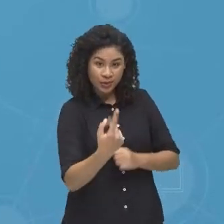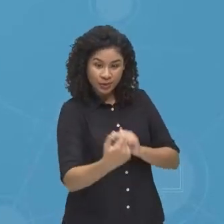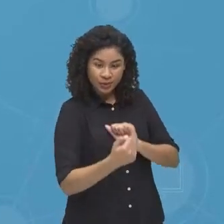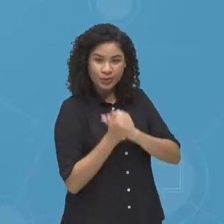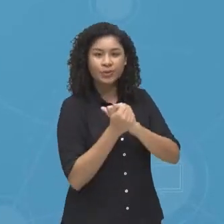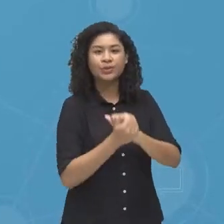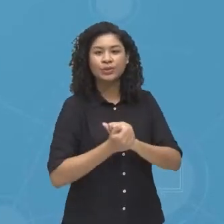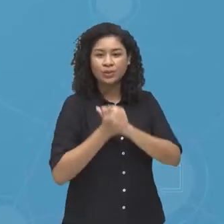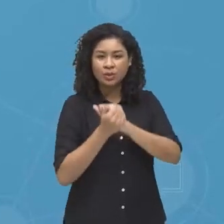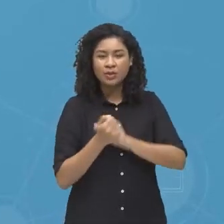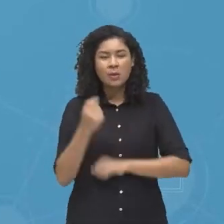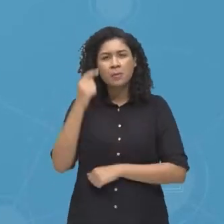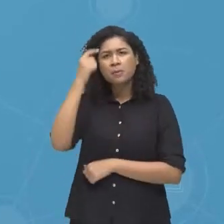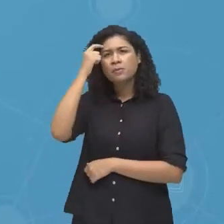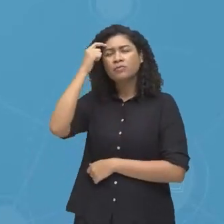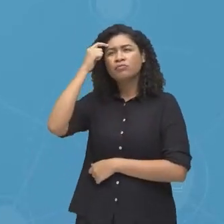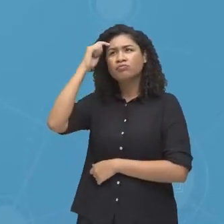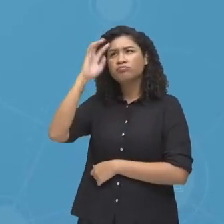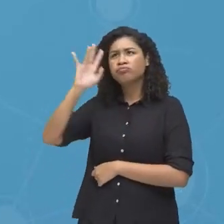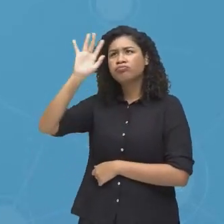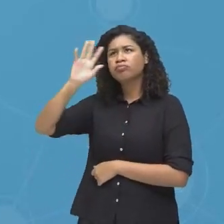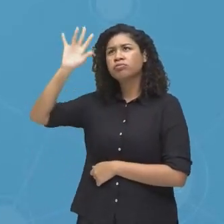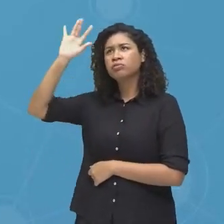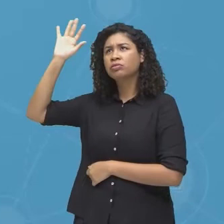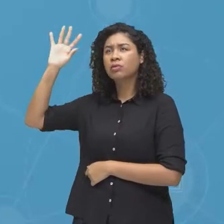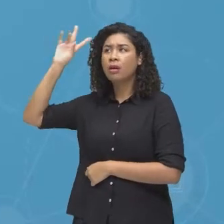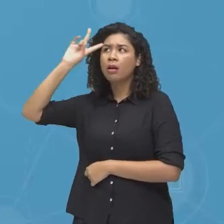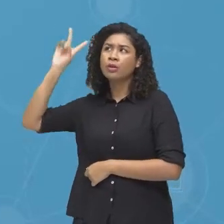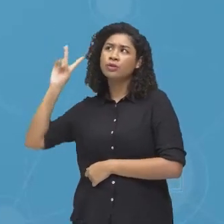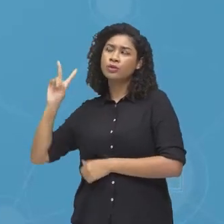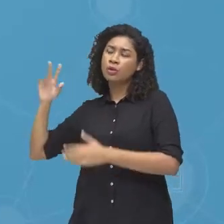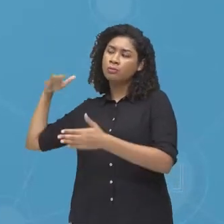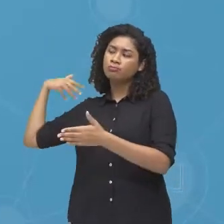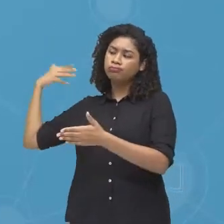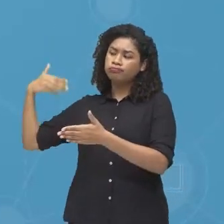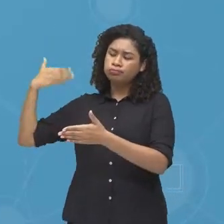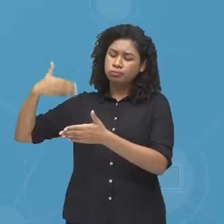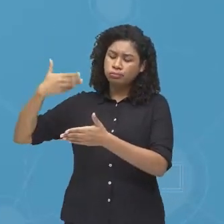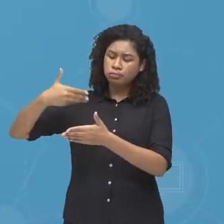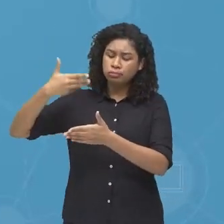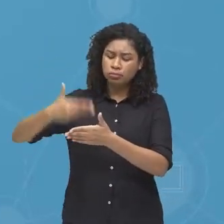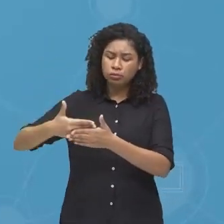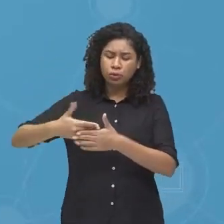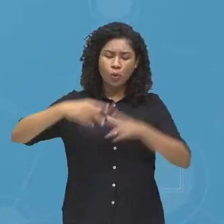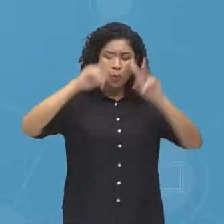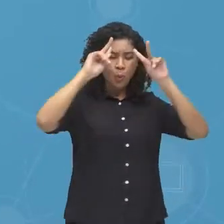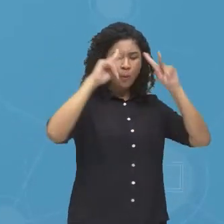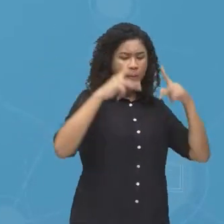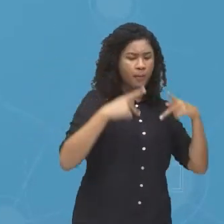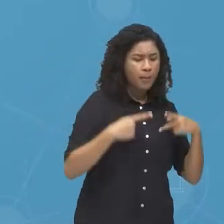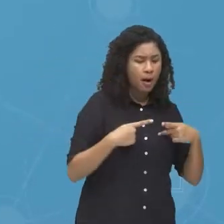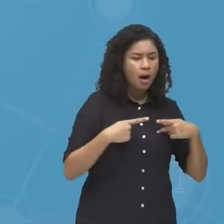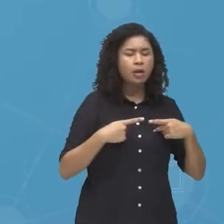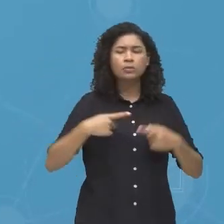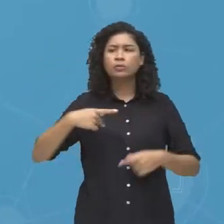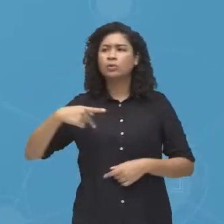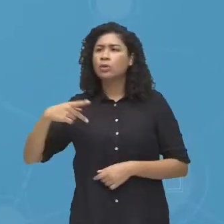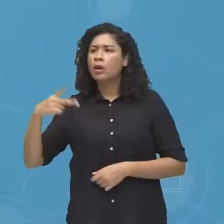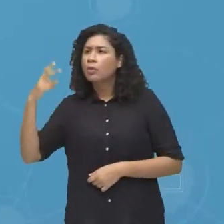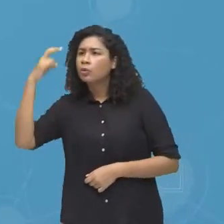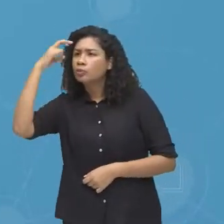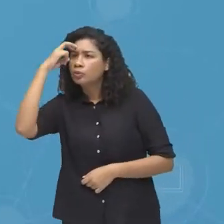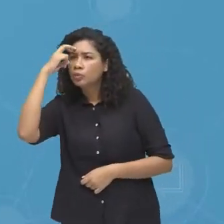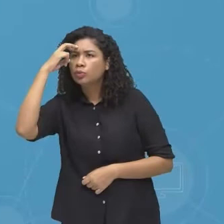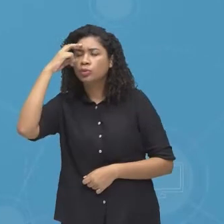ação cultural do homem ao longo da história, como é que ele se deixa influenciar também pela própria religião